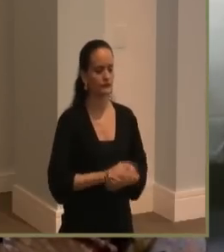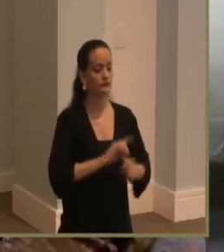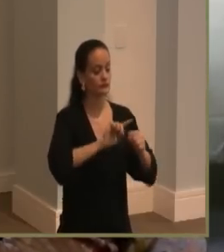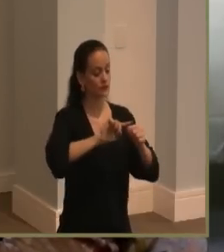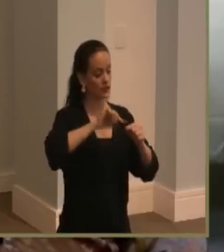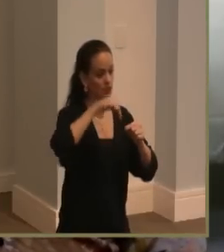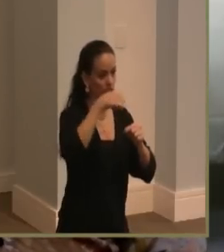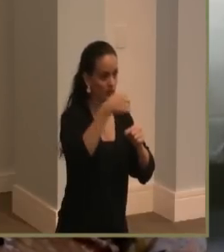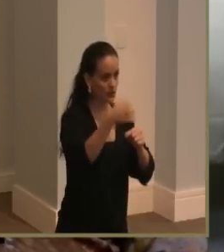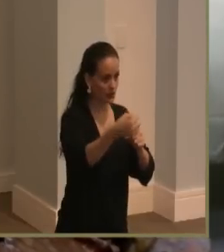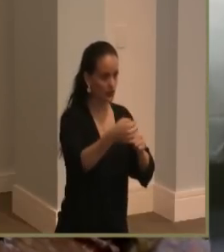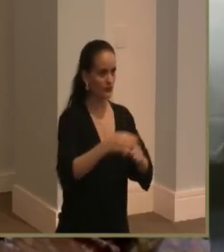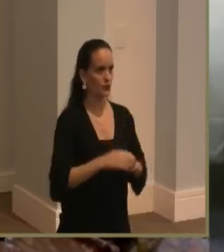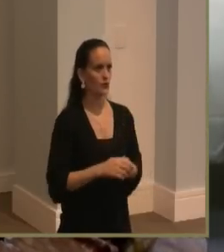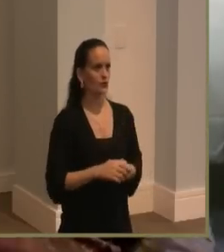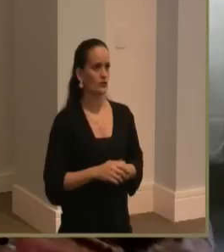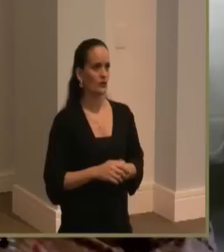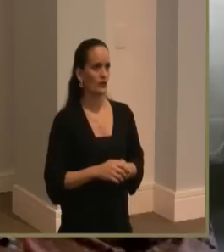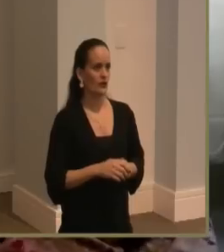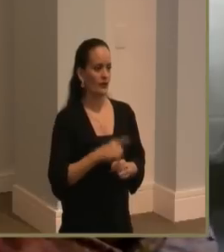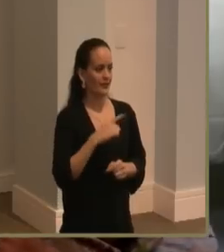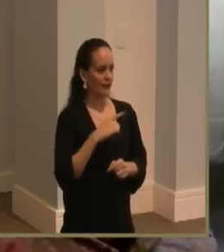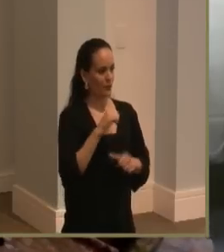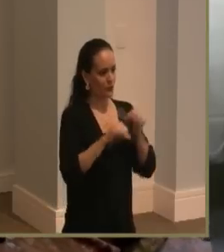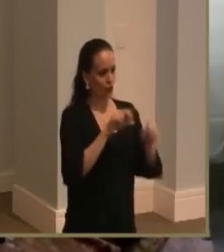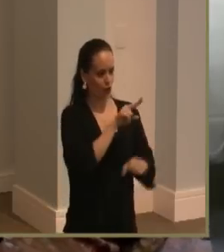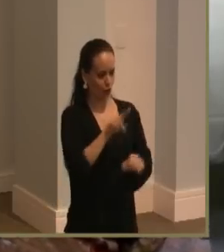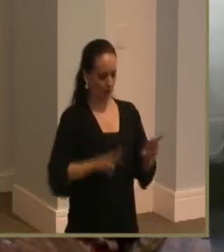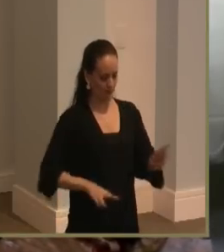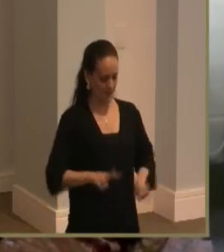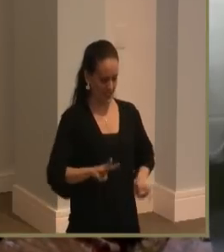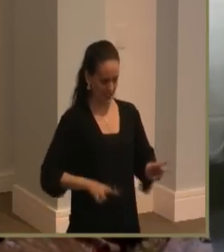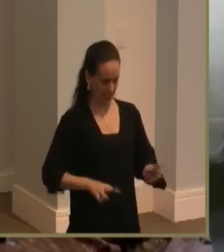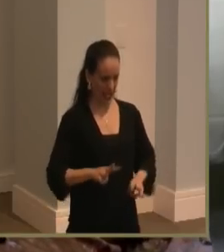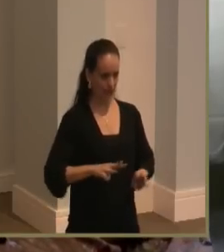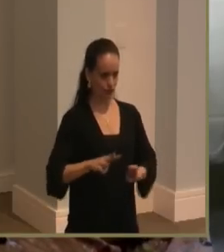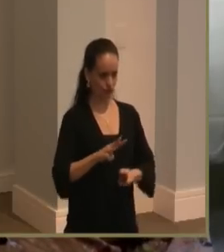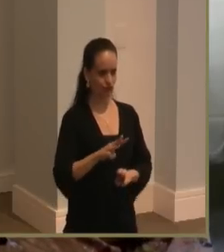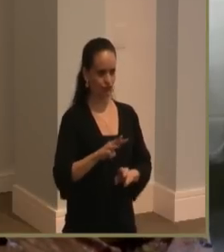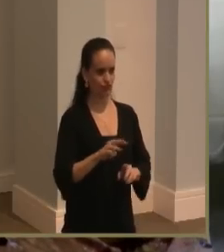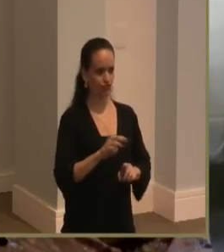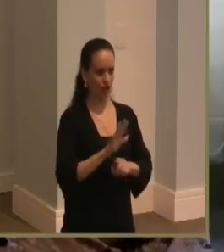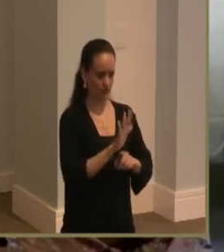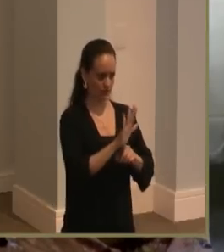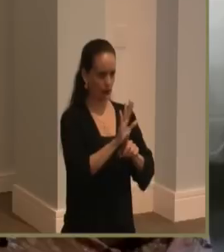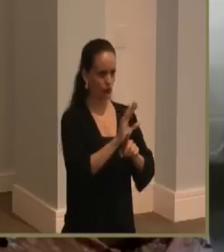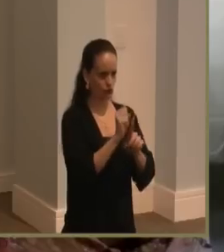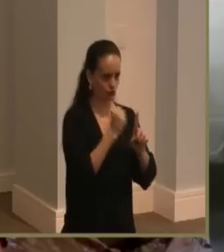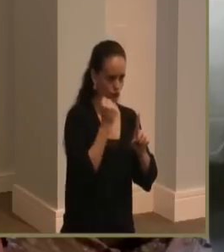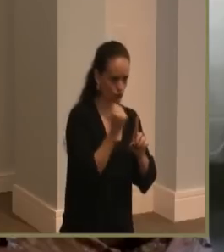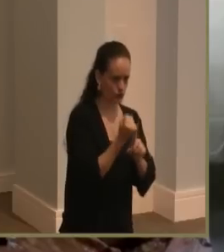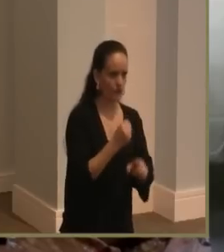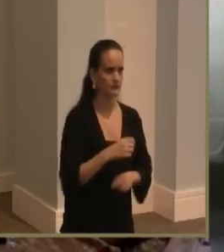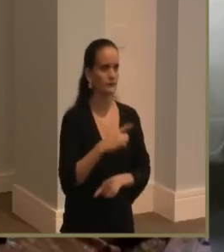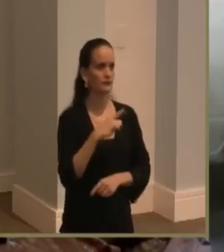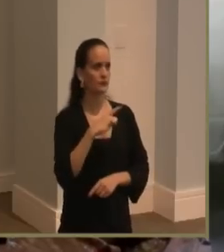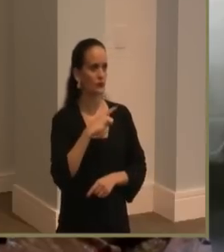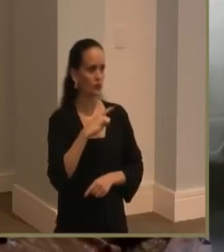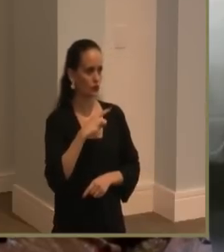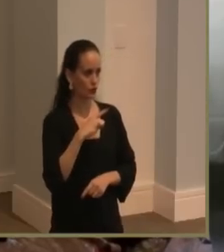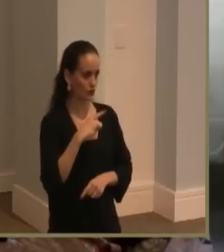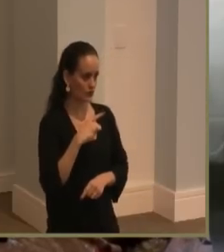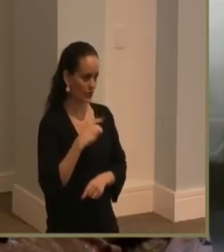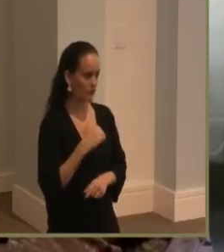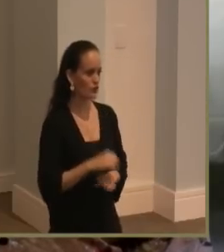posteriormente denominado Ministério de Ação Social. E quais as áreas de atuação? Nós temos várias áreas de